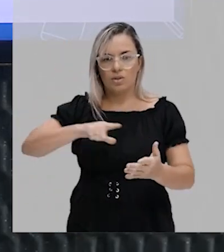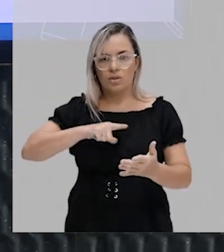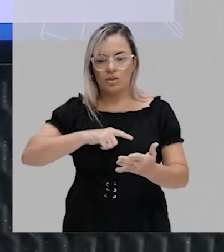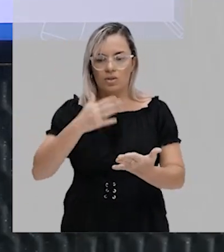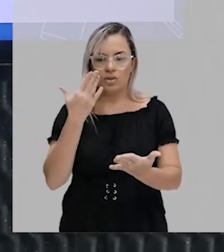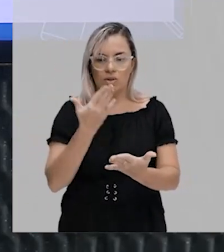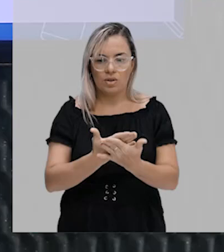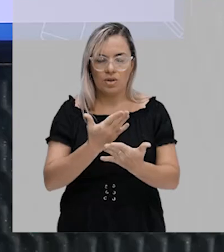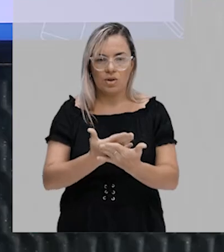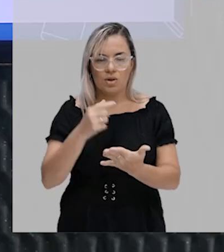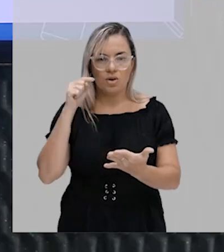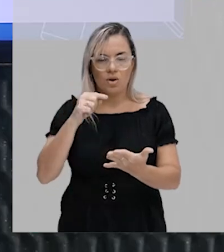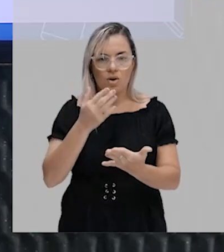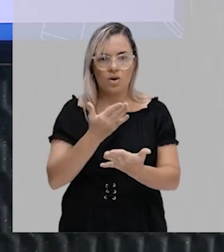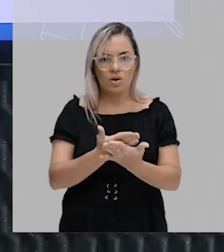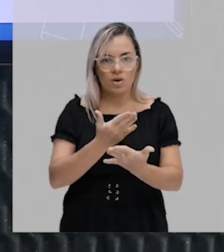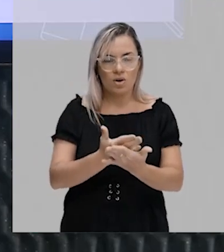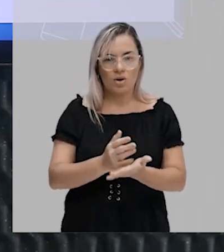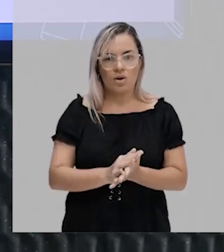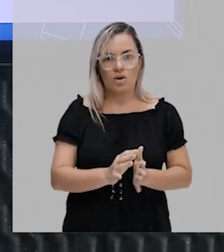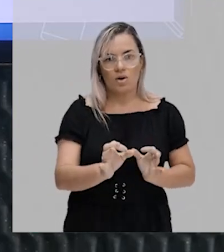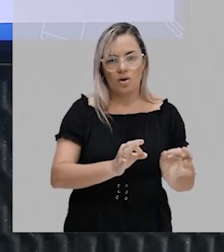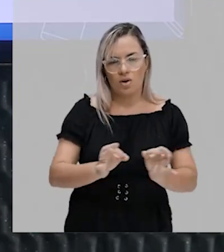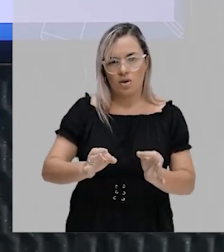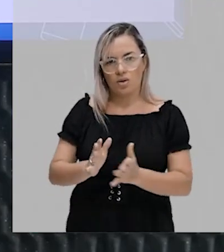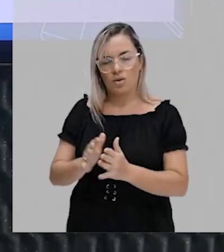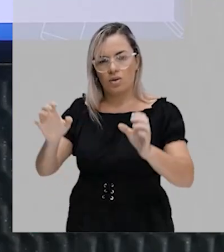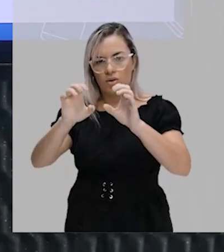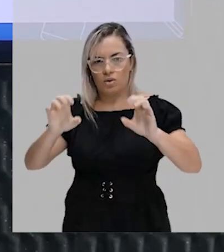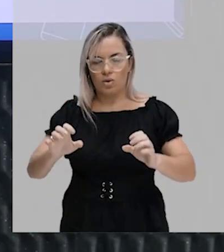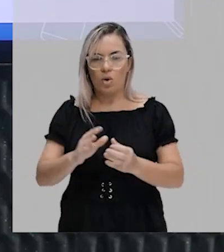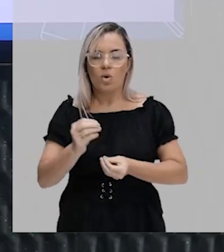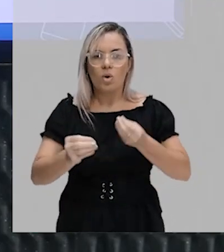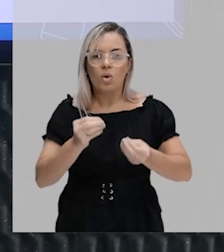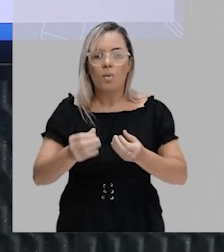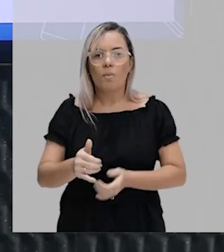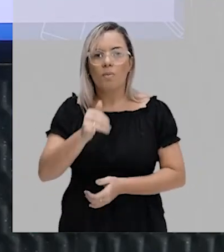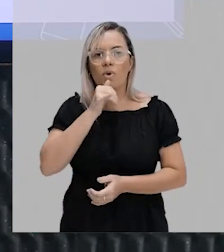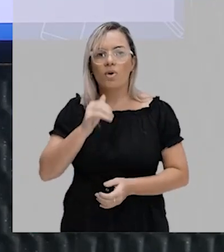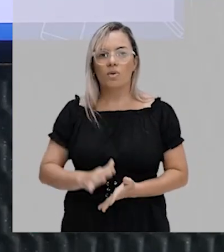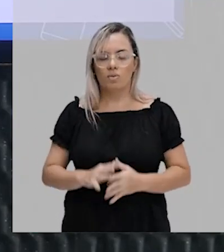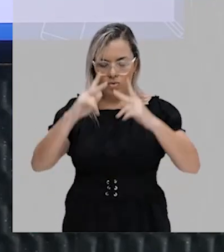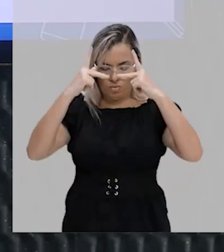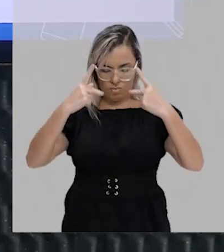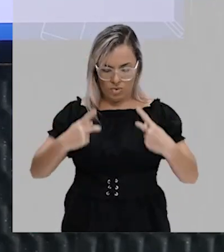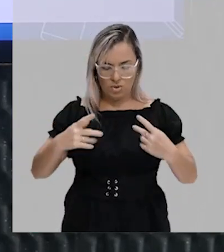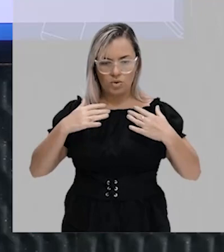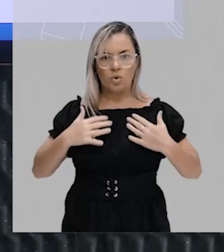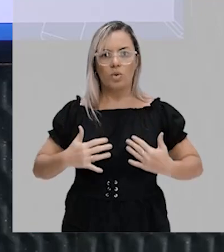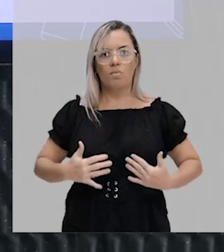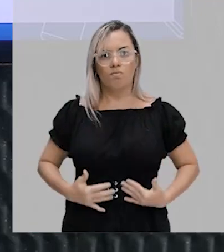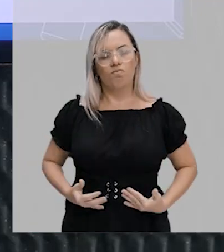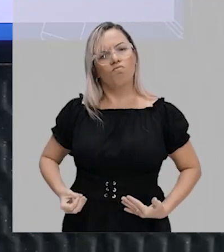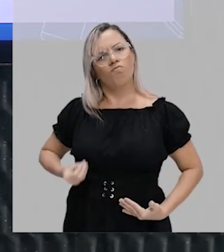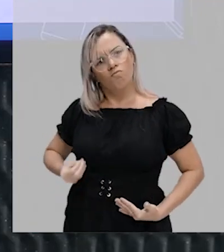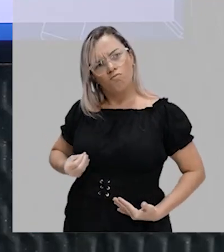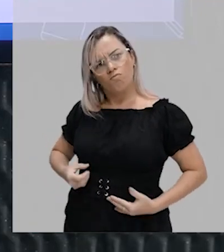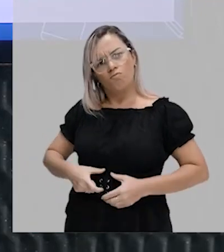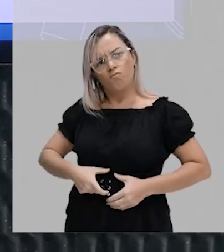um organismo, igual nós, por exemplo, os seres humanos. Nós somos um organismo vivo. Nós temos